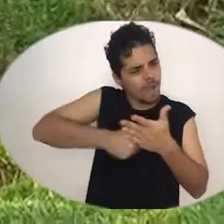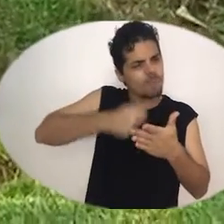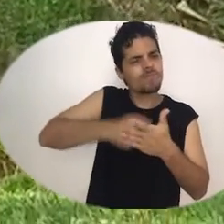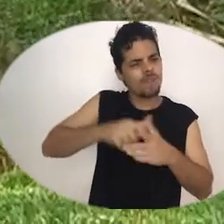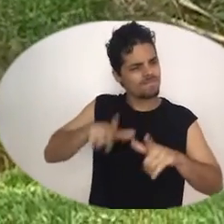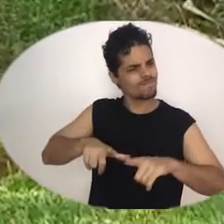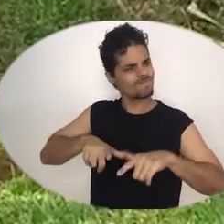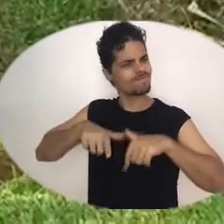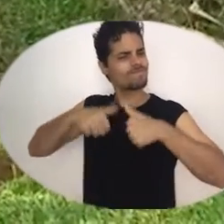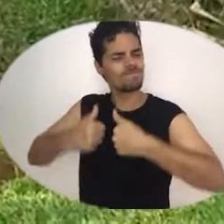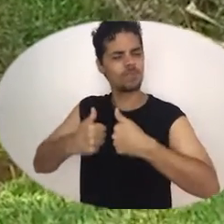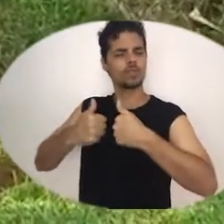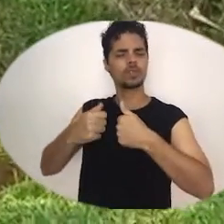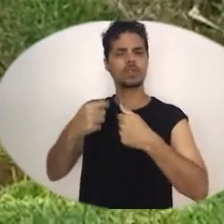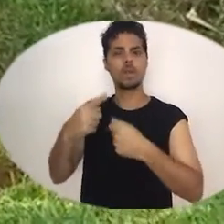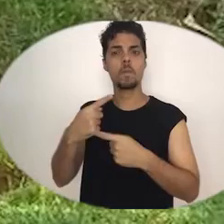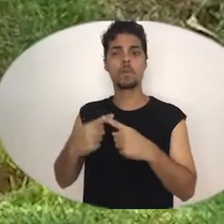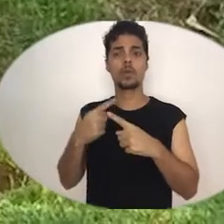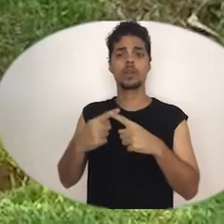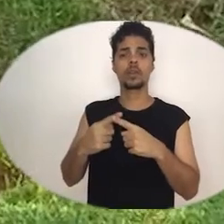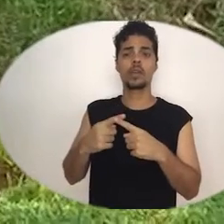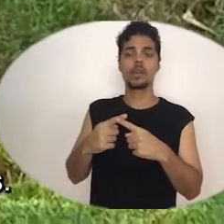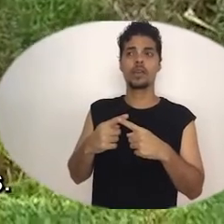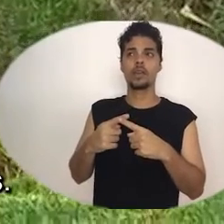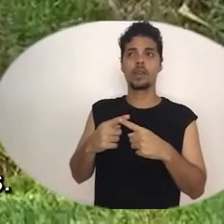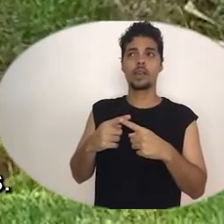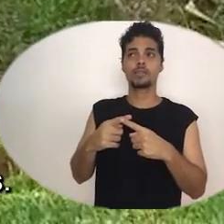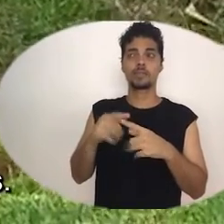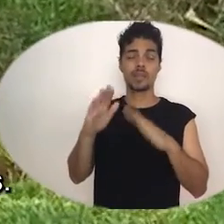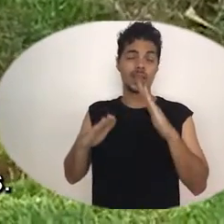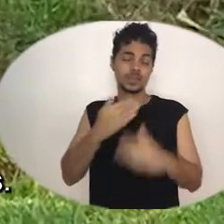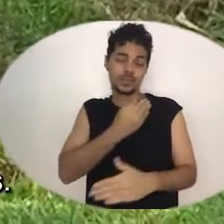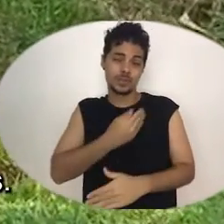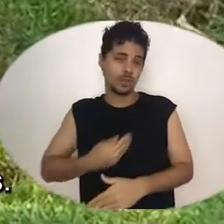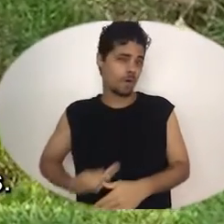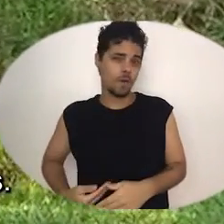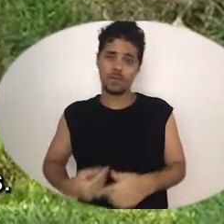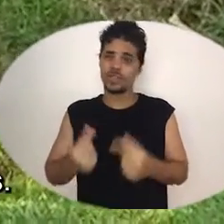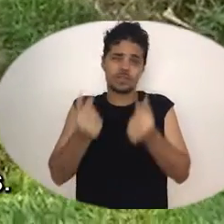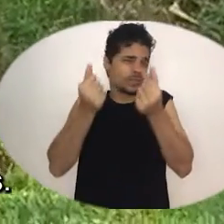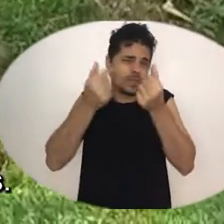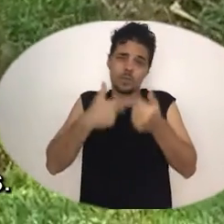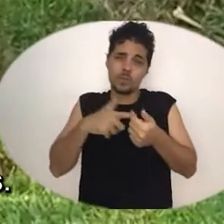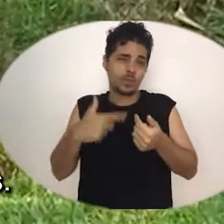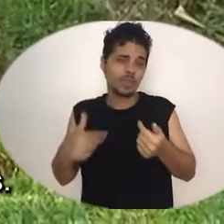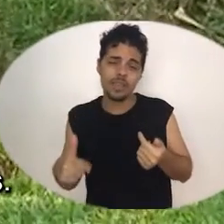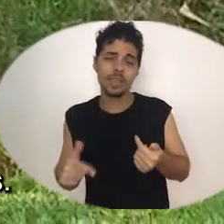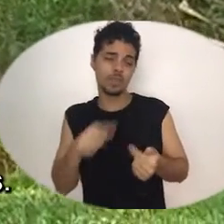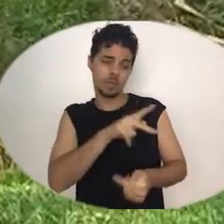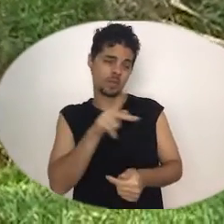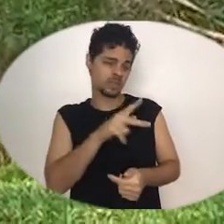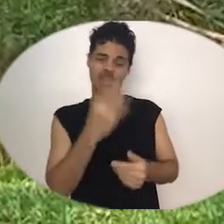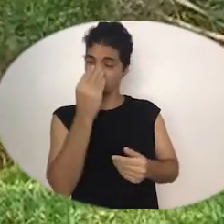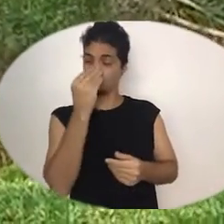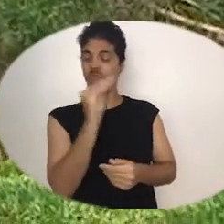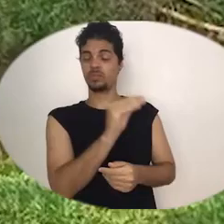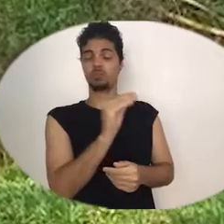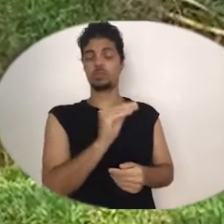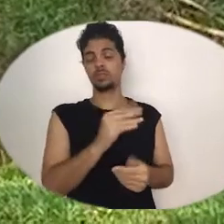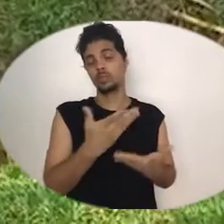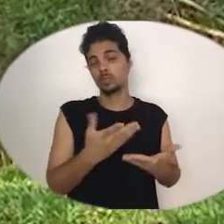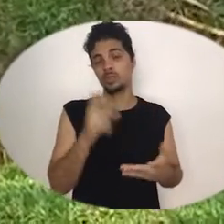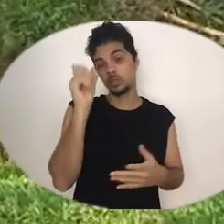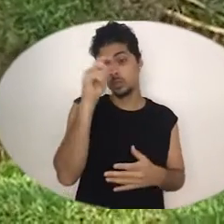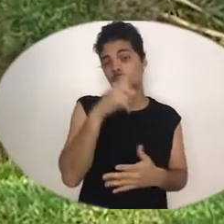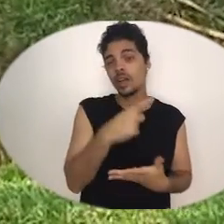alunos, porque passamos por muitos momentos também de desvalorização, de dificuldades, né?